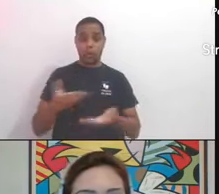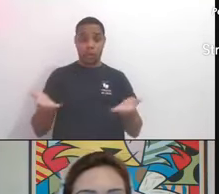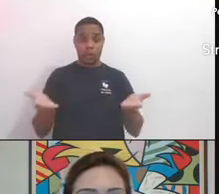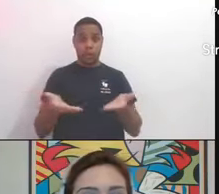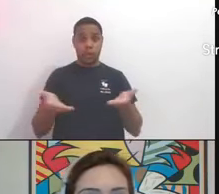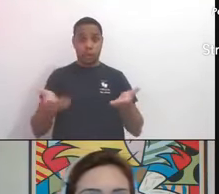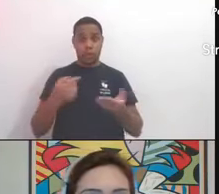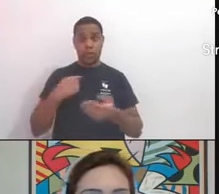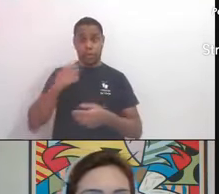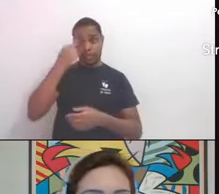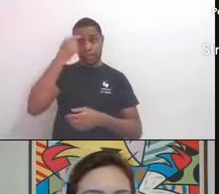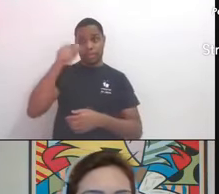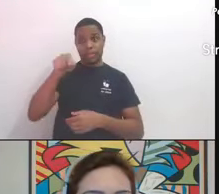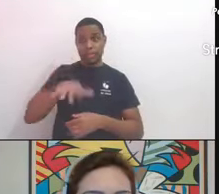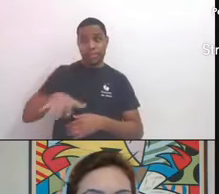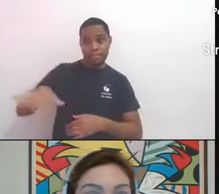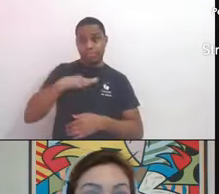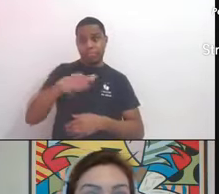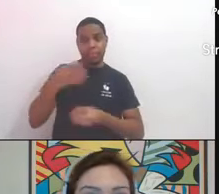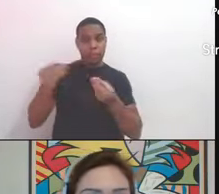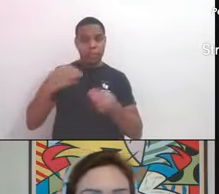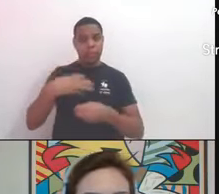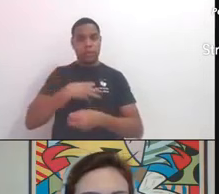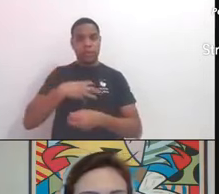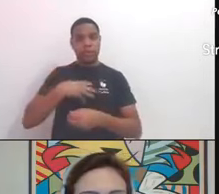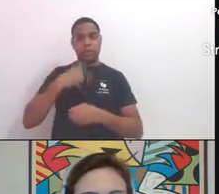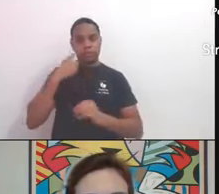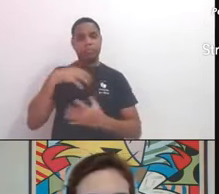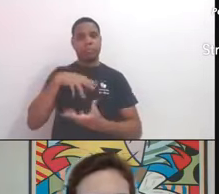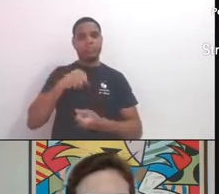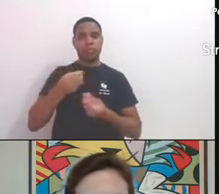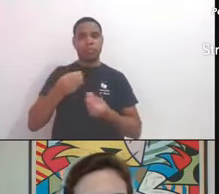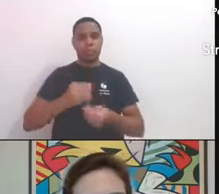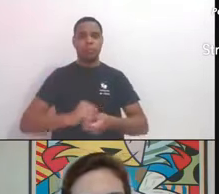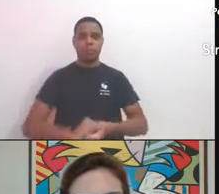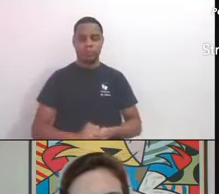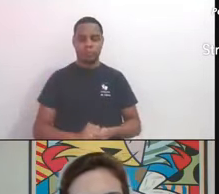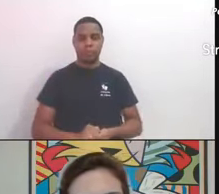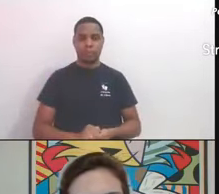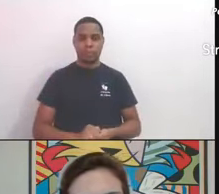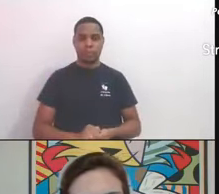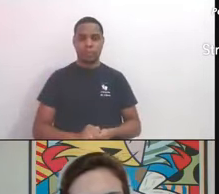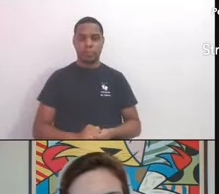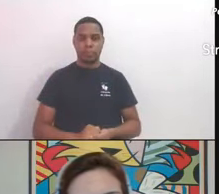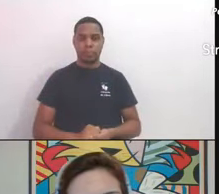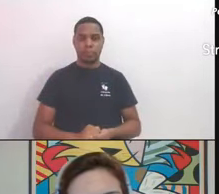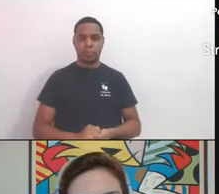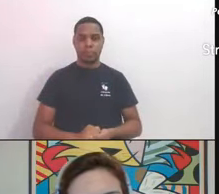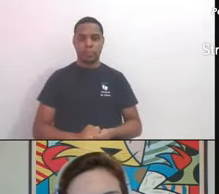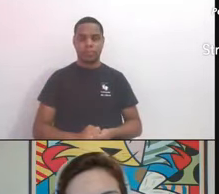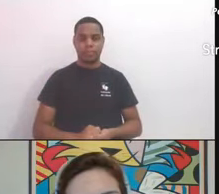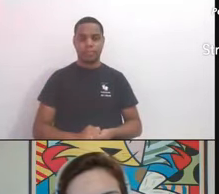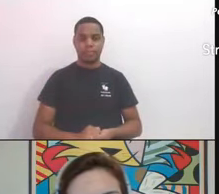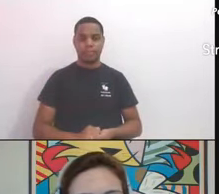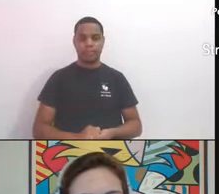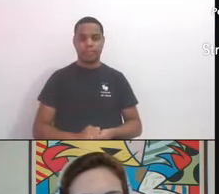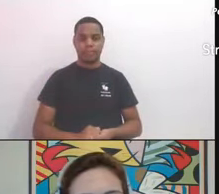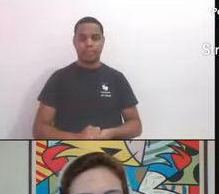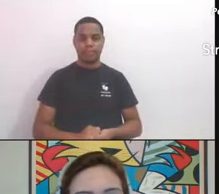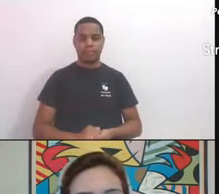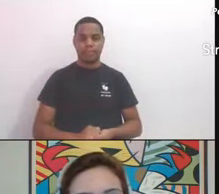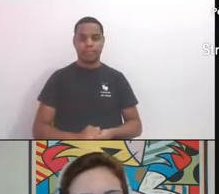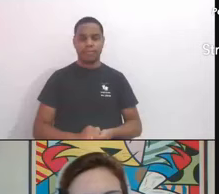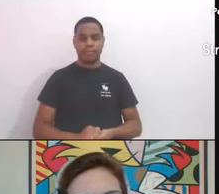esse público de uma forma mais sustentável. Eu adoro escutar você, Luciano, porque você